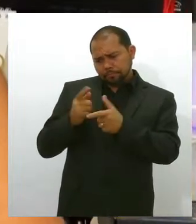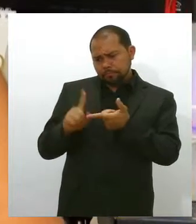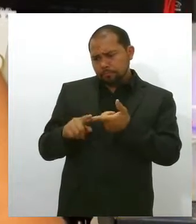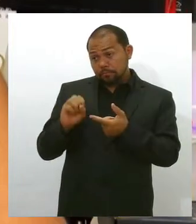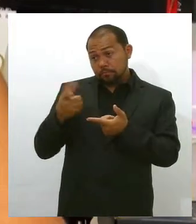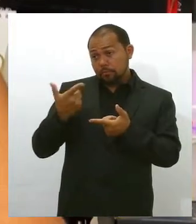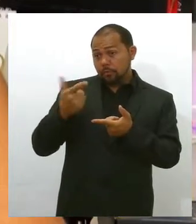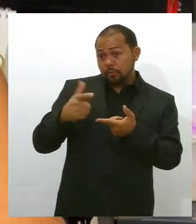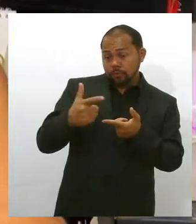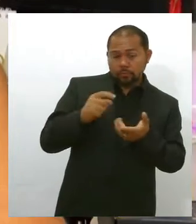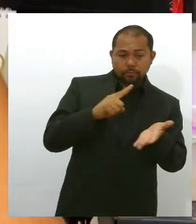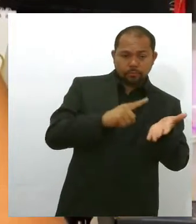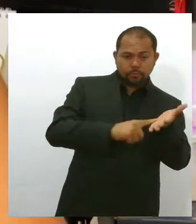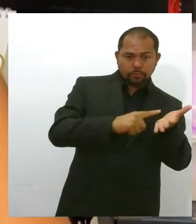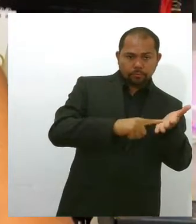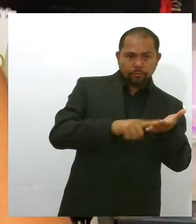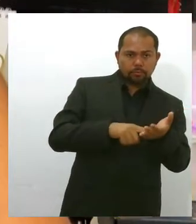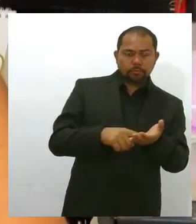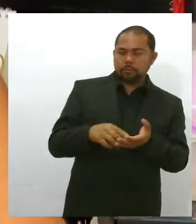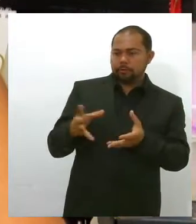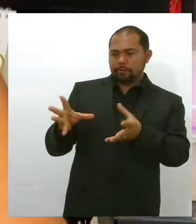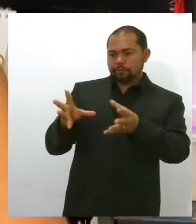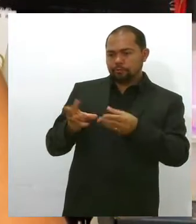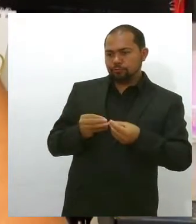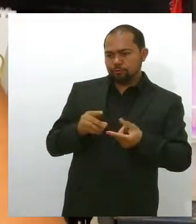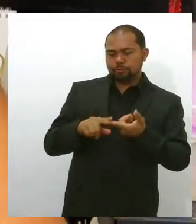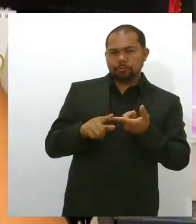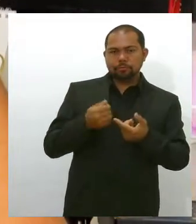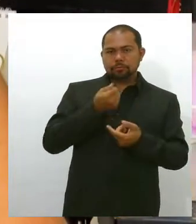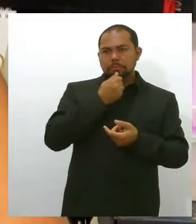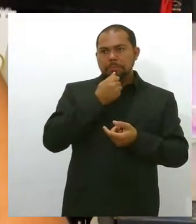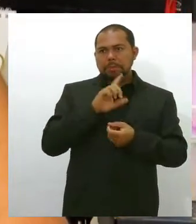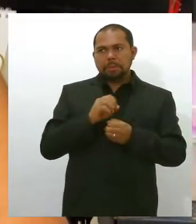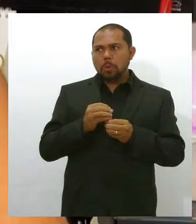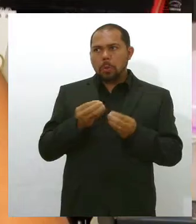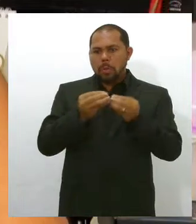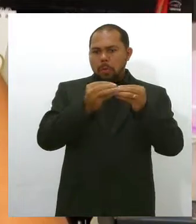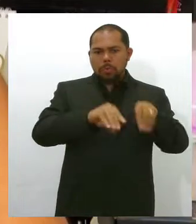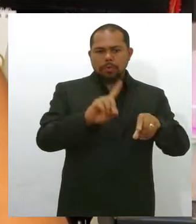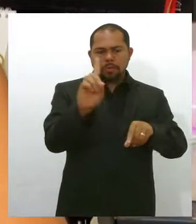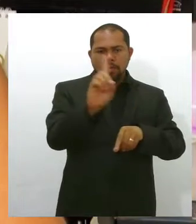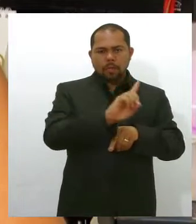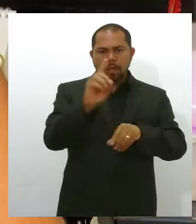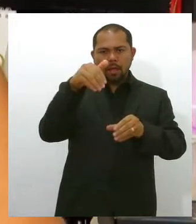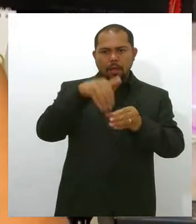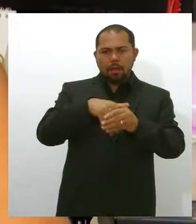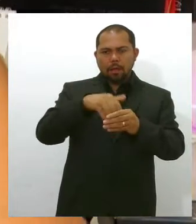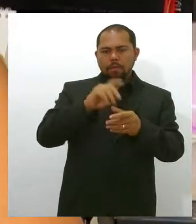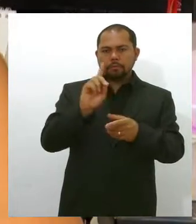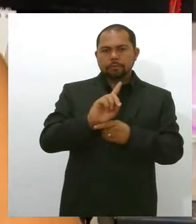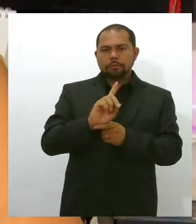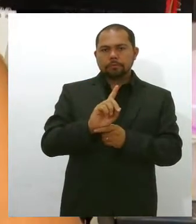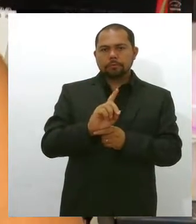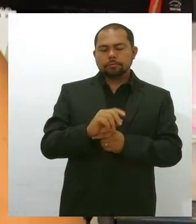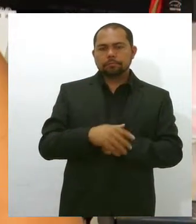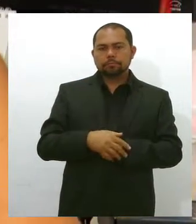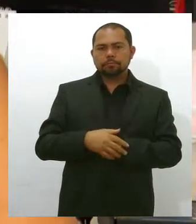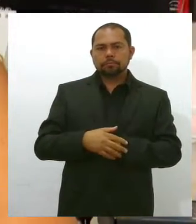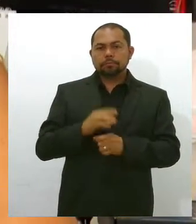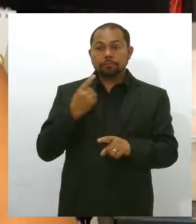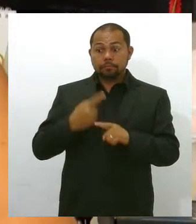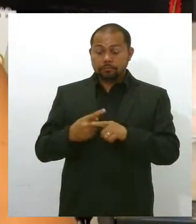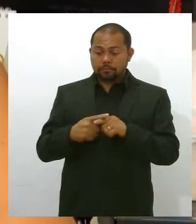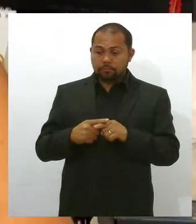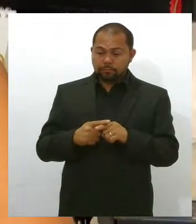biometria ela não foi coletado Mas isso não vai prejudicar o eleitor na hora de votar porque a una ela vai